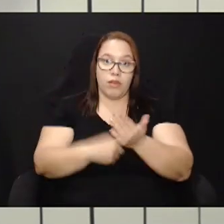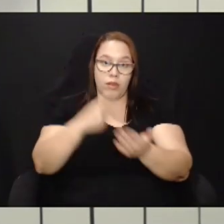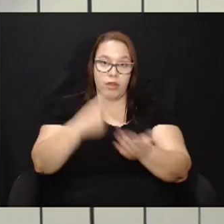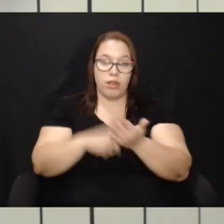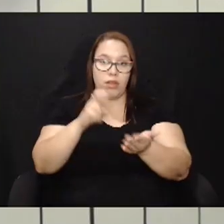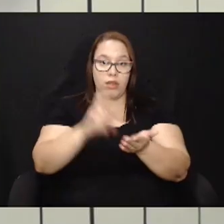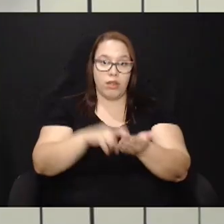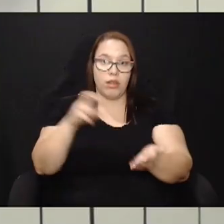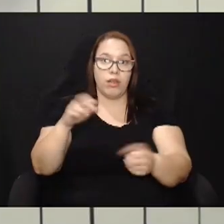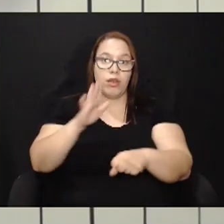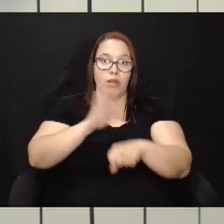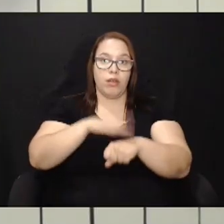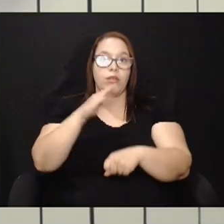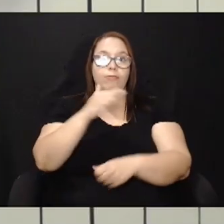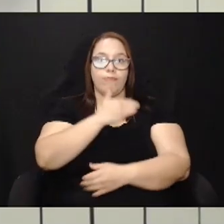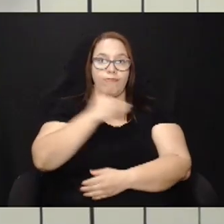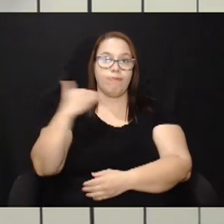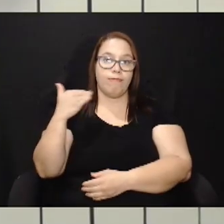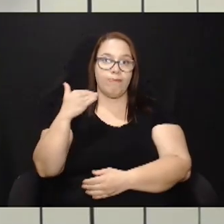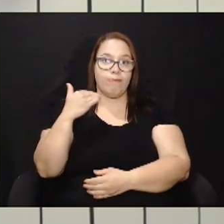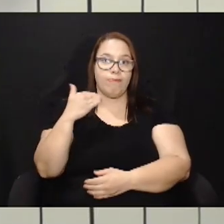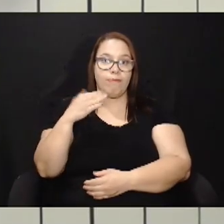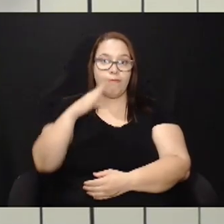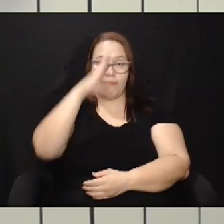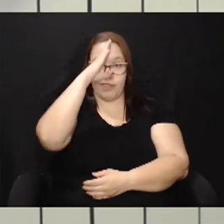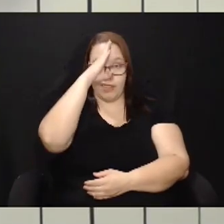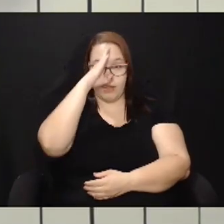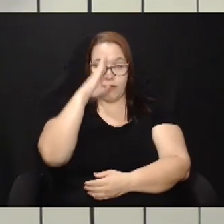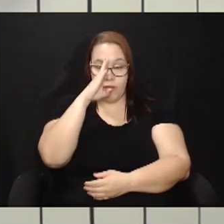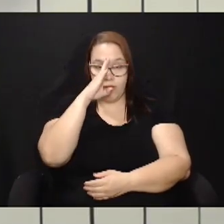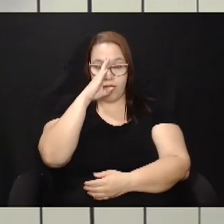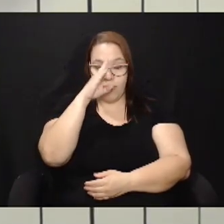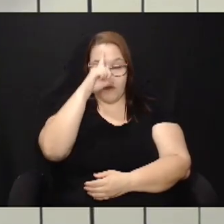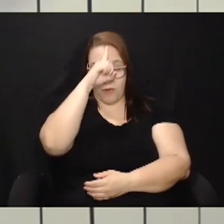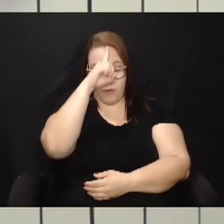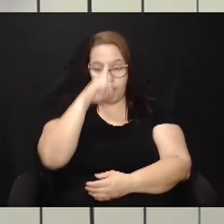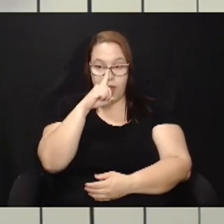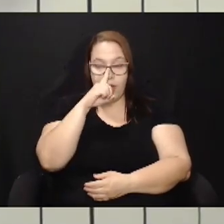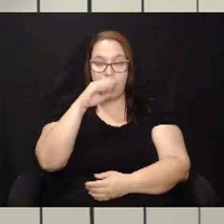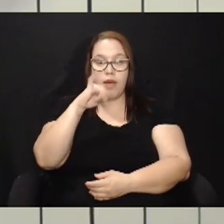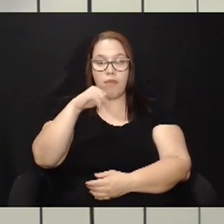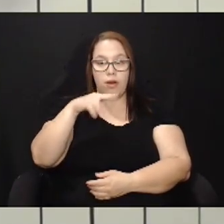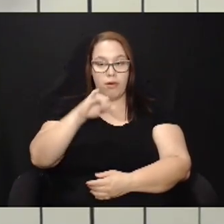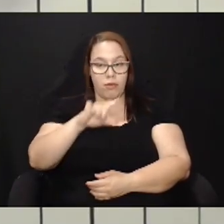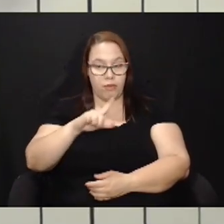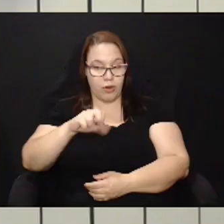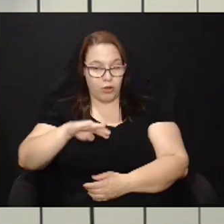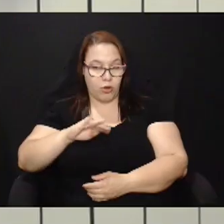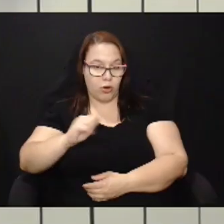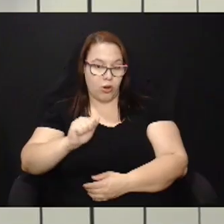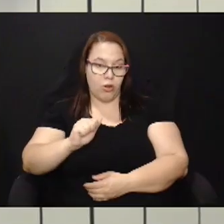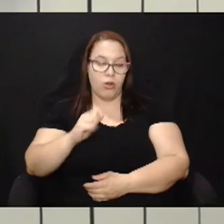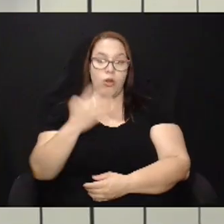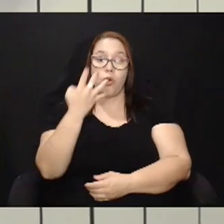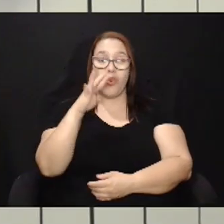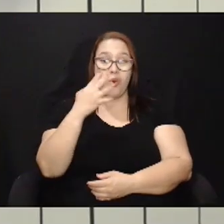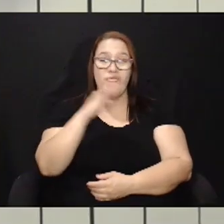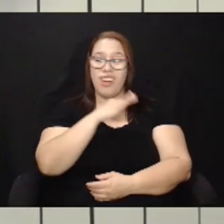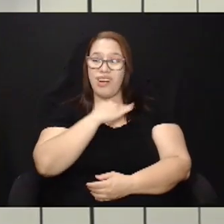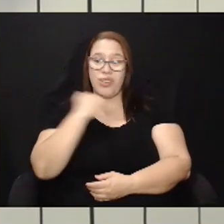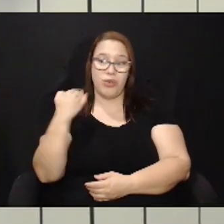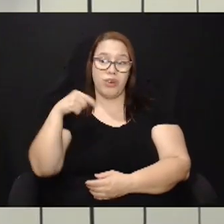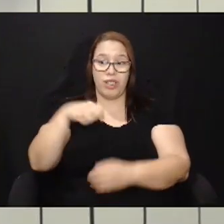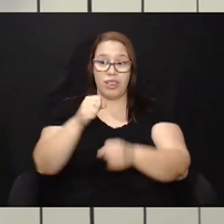mais uma morte por febre maculosa. Chegamos agora ao 4º óbito pela doença neste ano, hein?